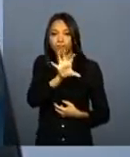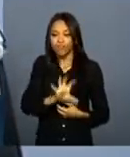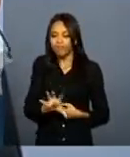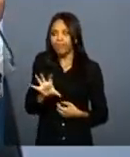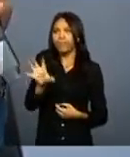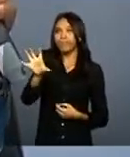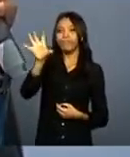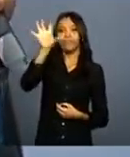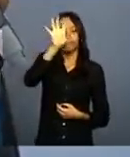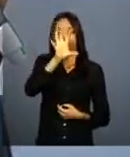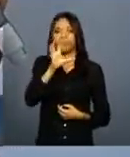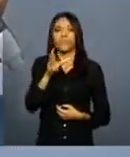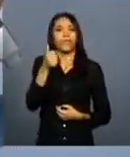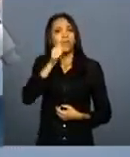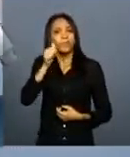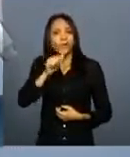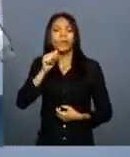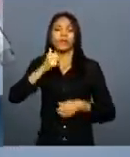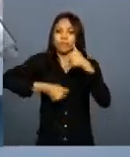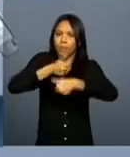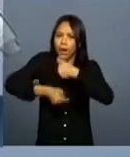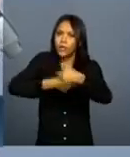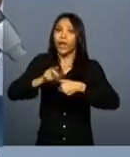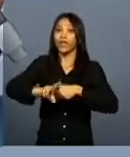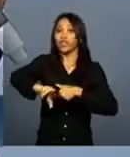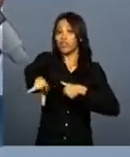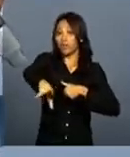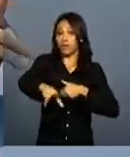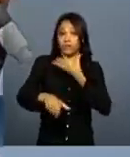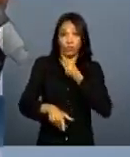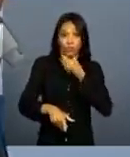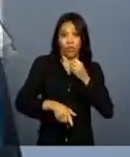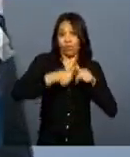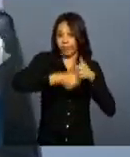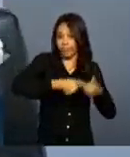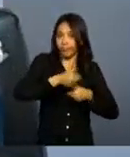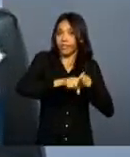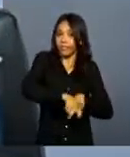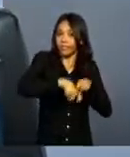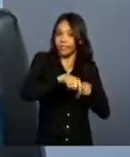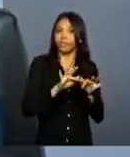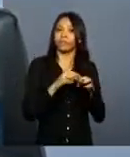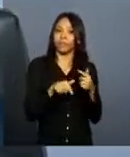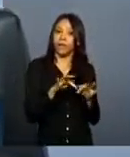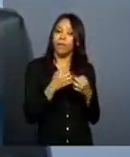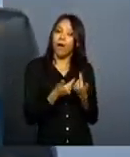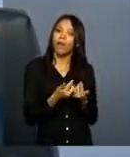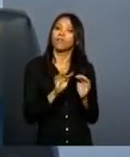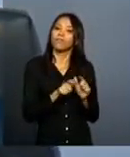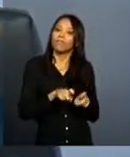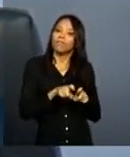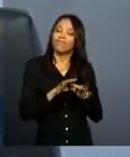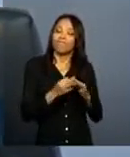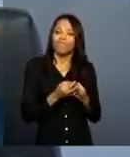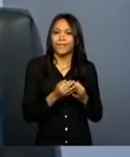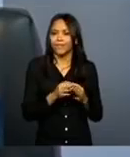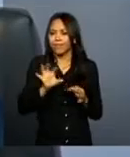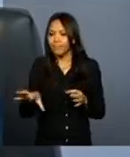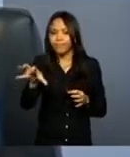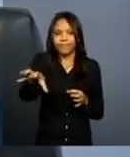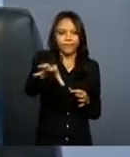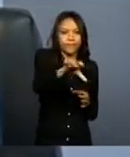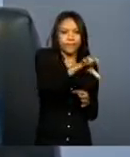o rural das nossas mulheres trabalhadoras, que é diferente do rural dos homens agricultores familiares, o rural dos assentados. E, em